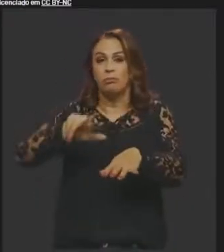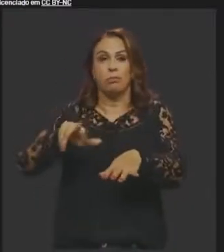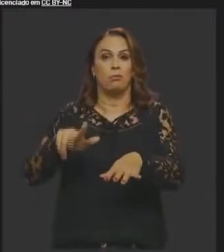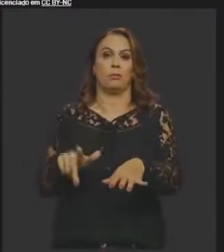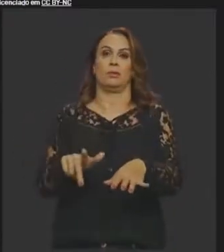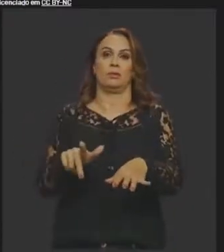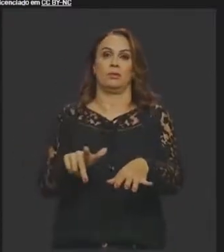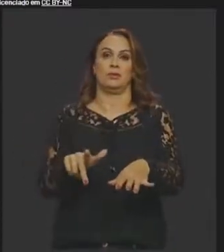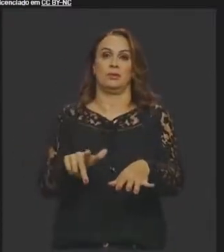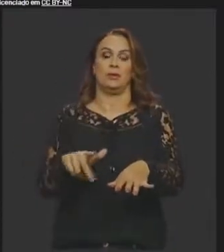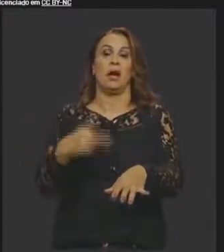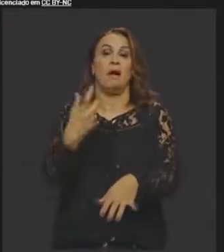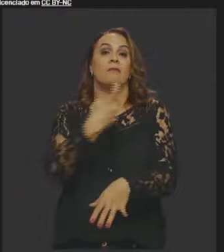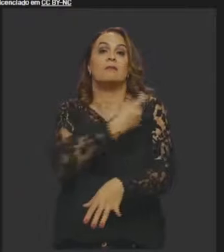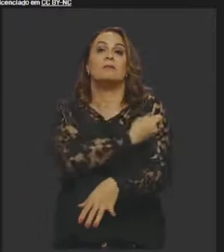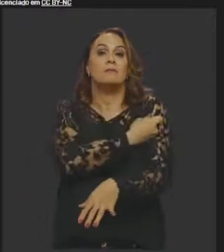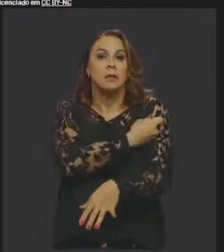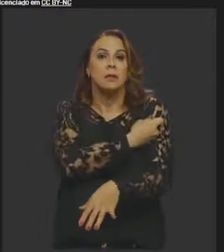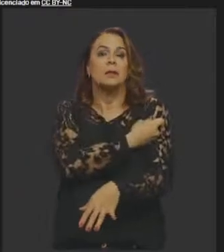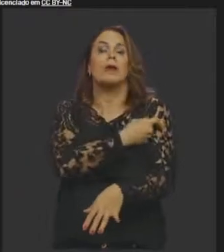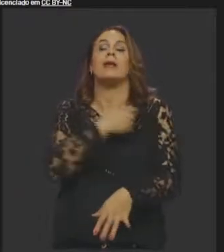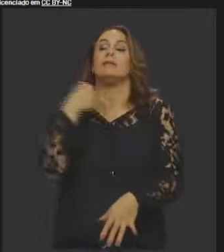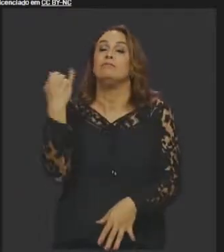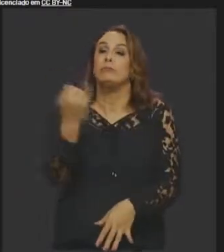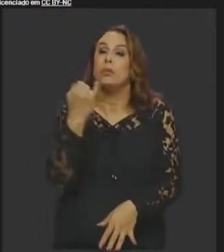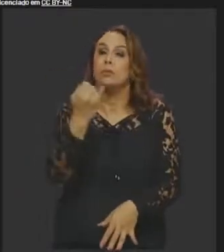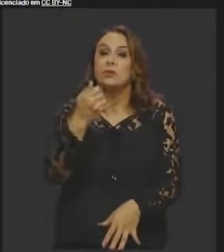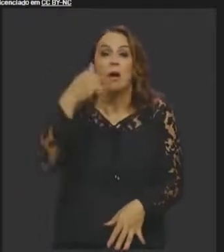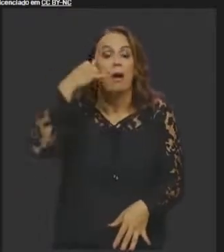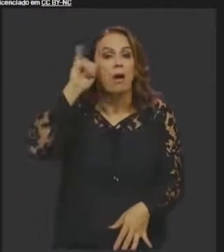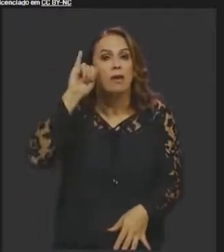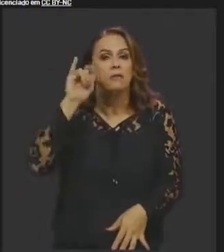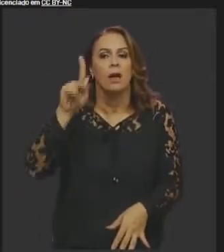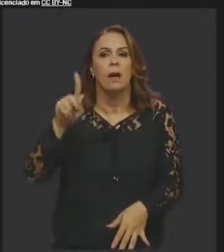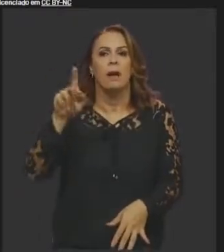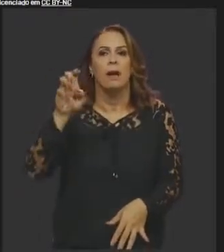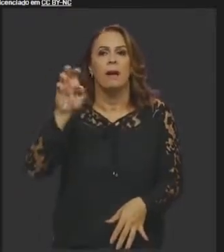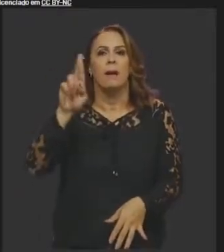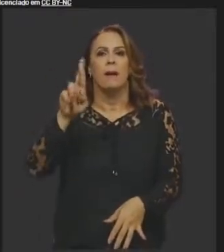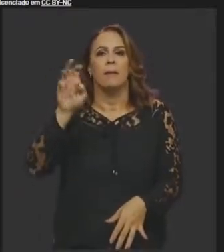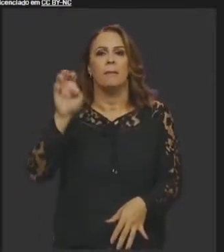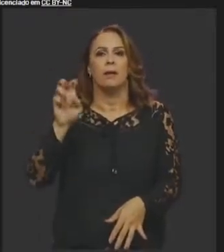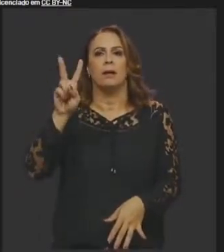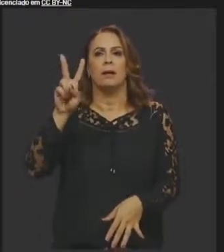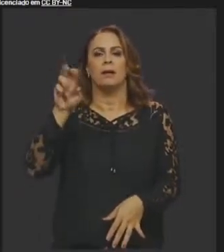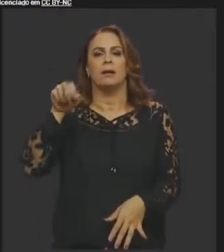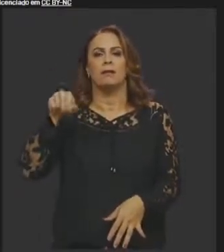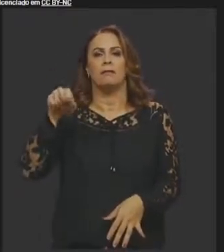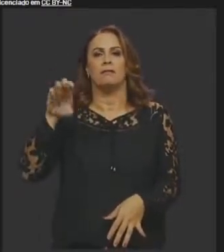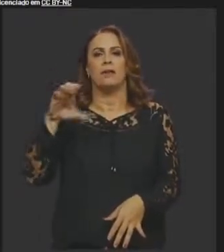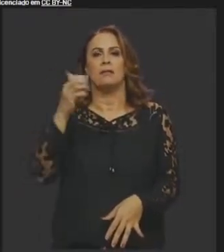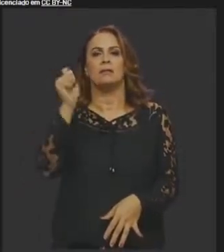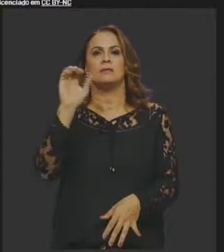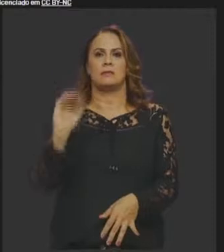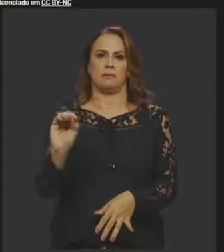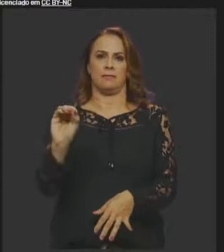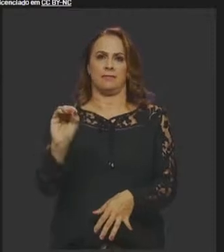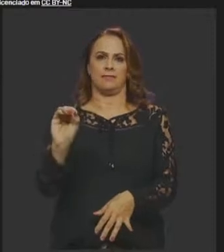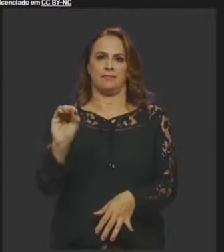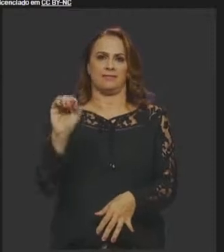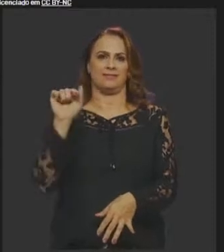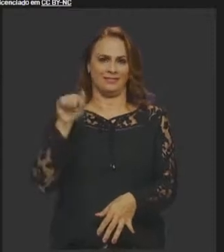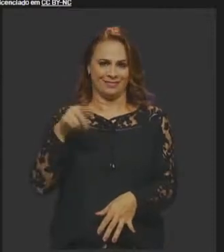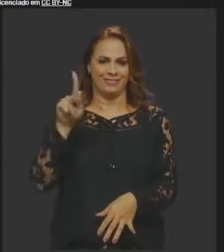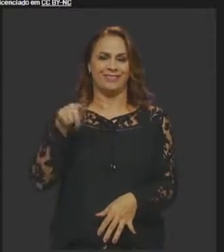verdade, a vacina ela é uma medida preventiva. Ela não cura, mas ela previne. Então, a